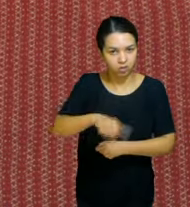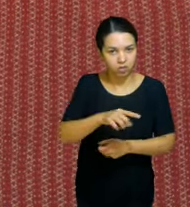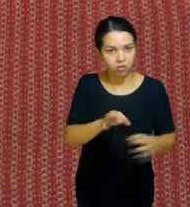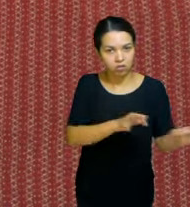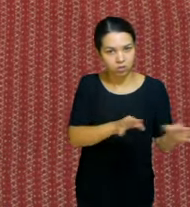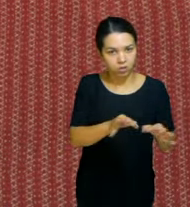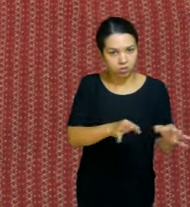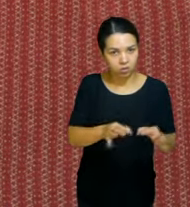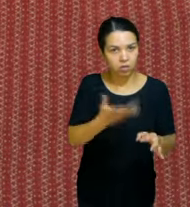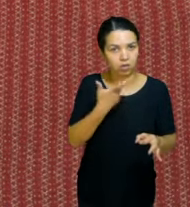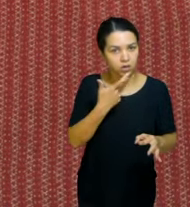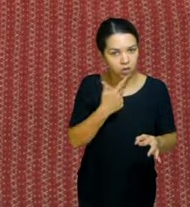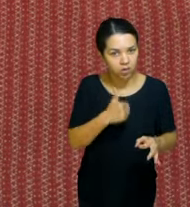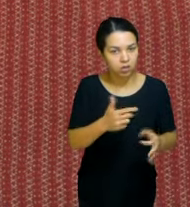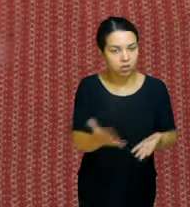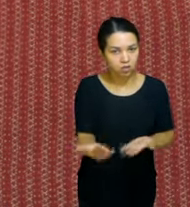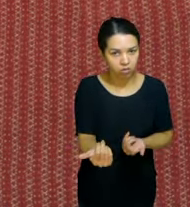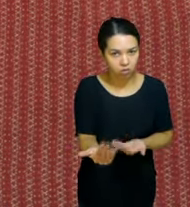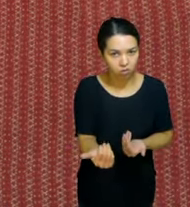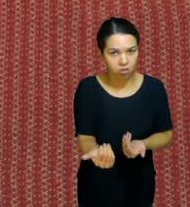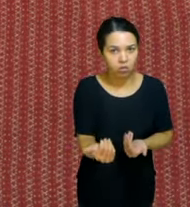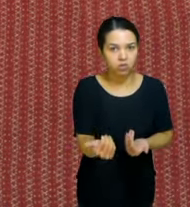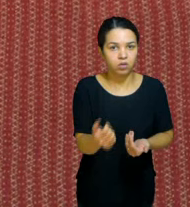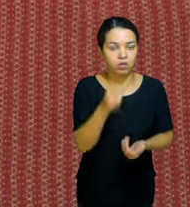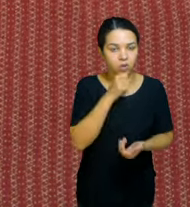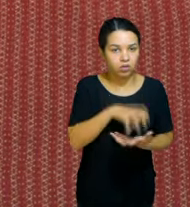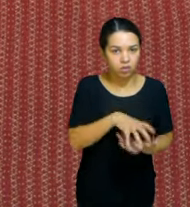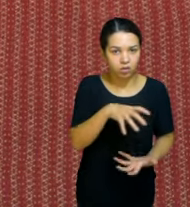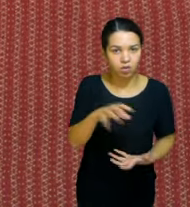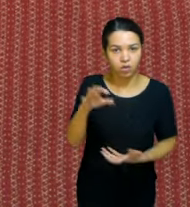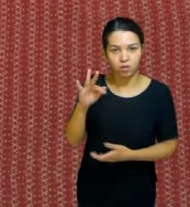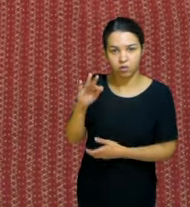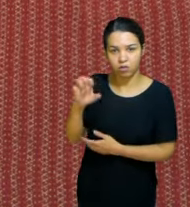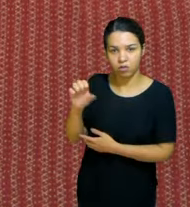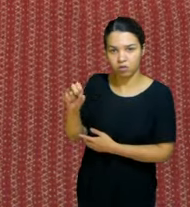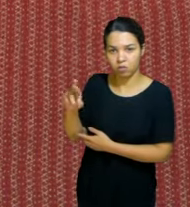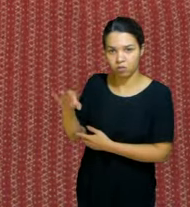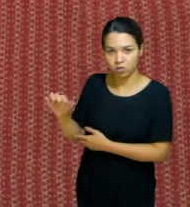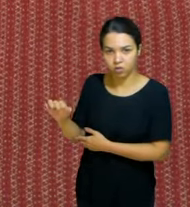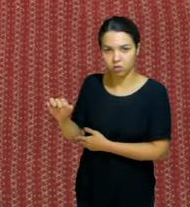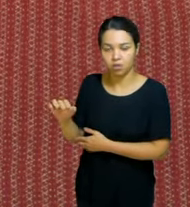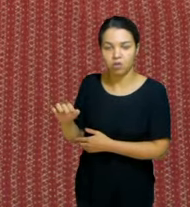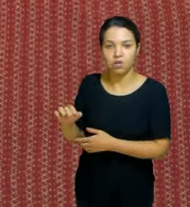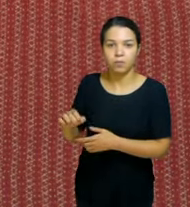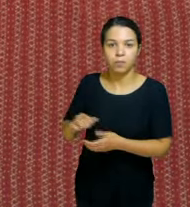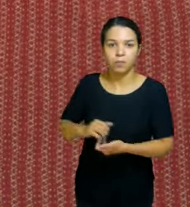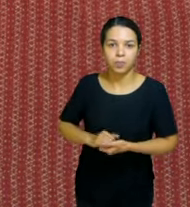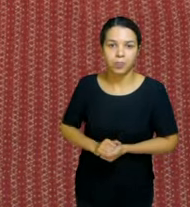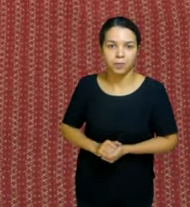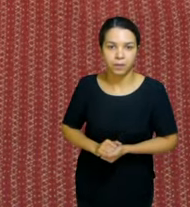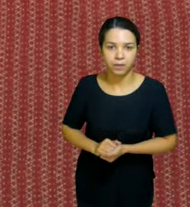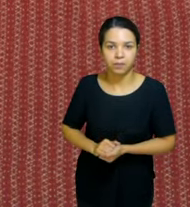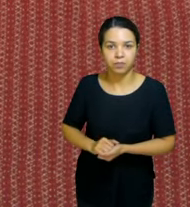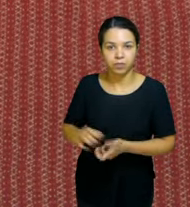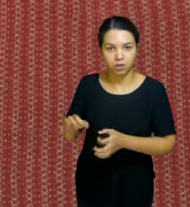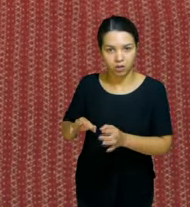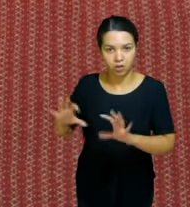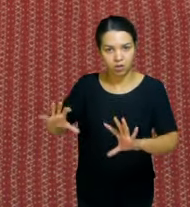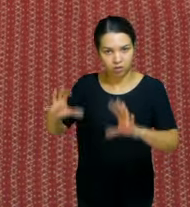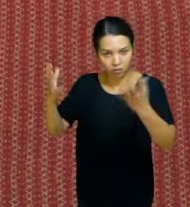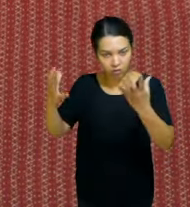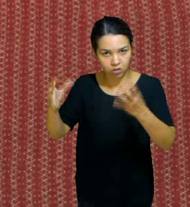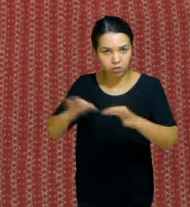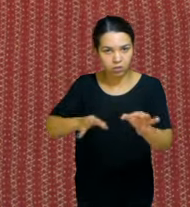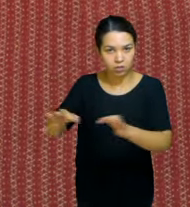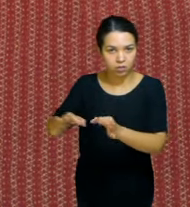ponta com as crianças, adolescentes, jovens e idosos. E a FESPORTE não faz a política pública nesse sentido. Ela entrega os eventos. Mas,